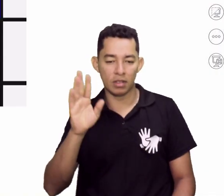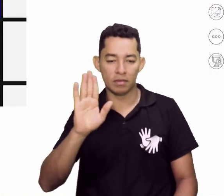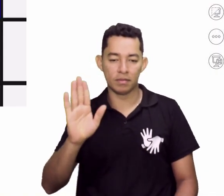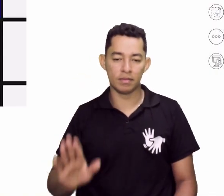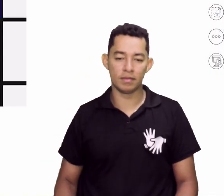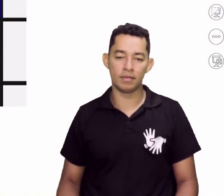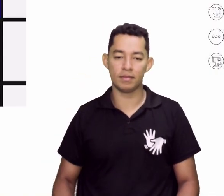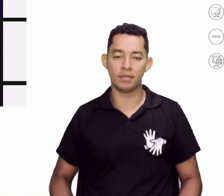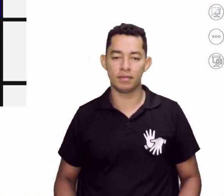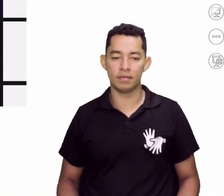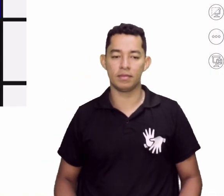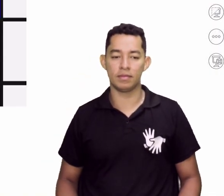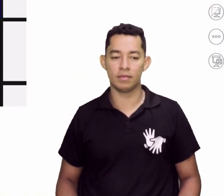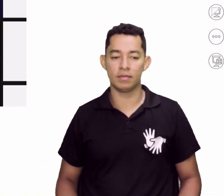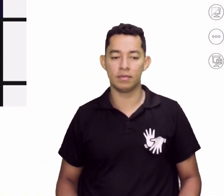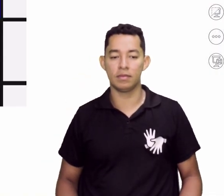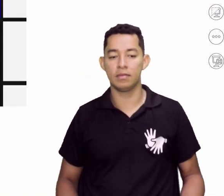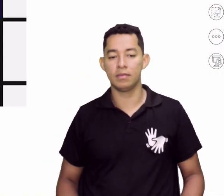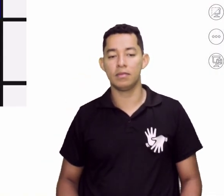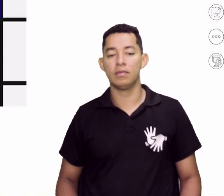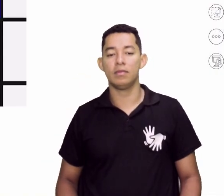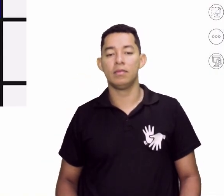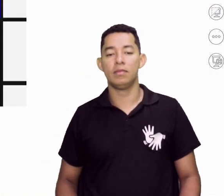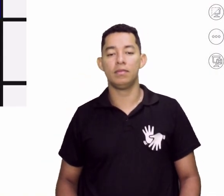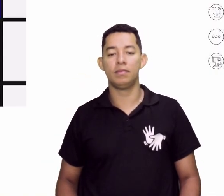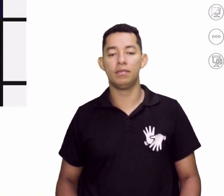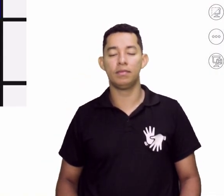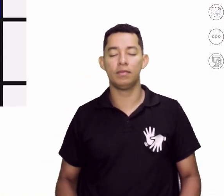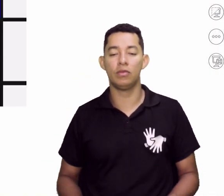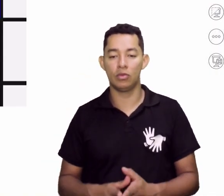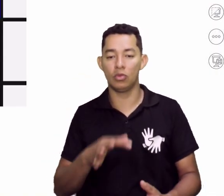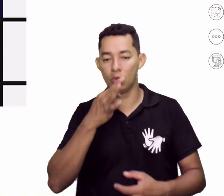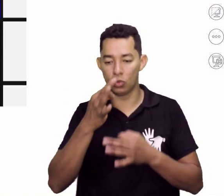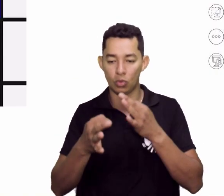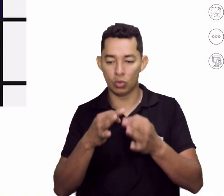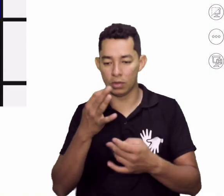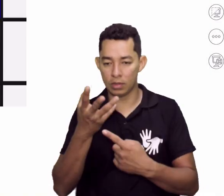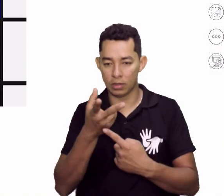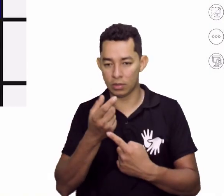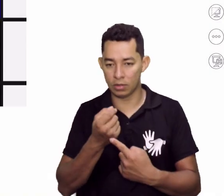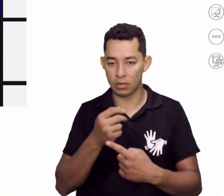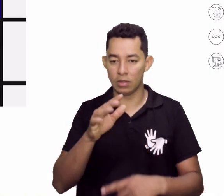Então, o crítico de arte e filósofo,